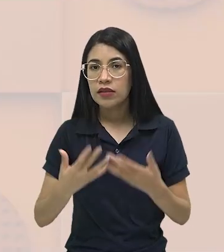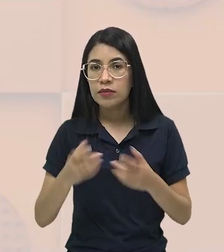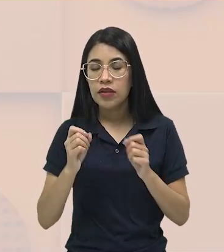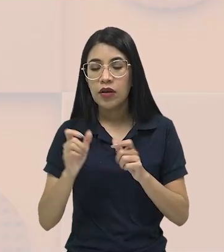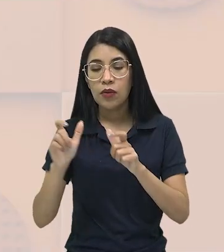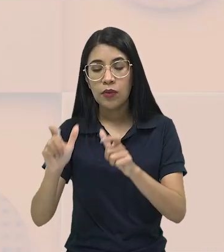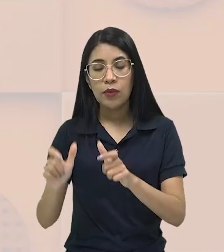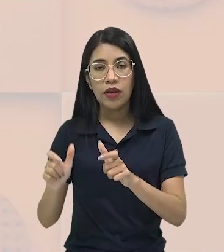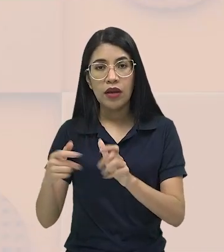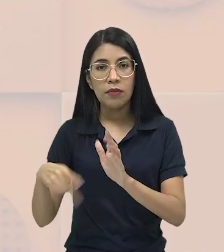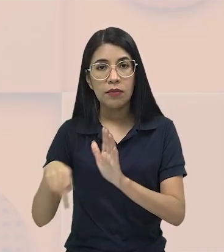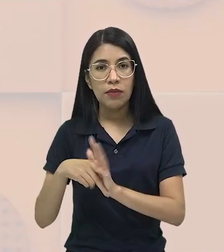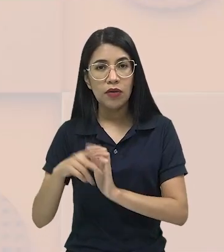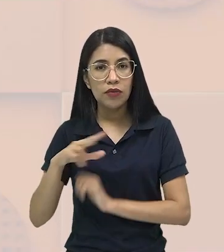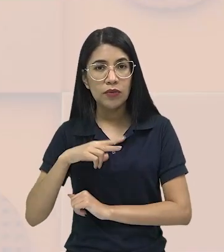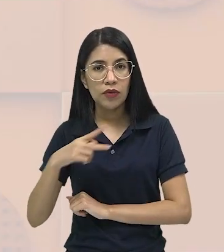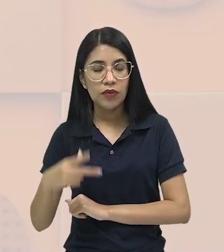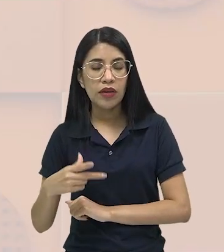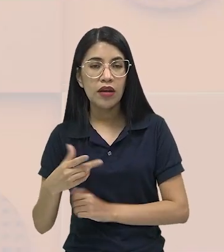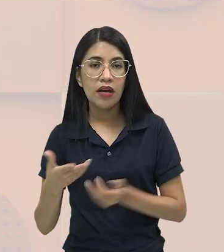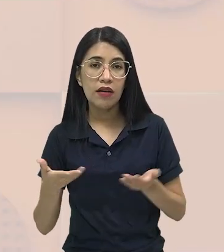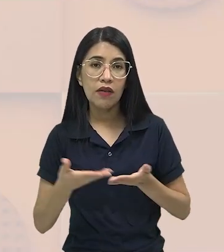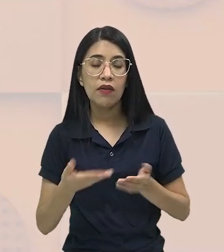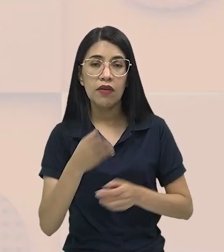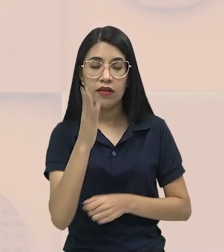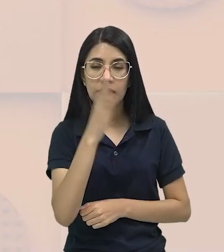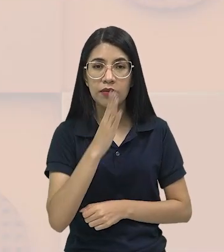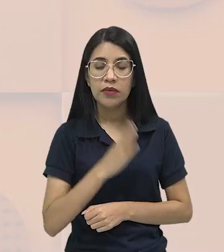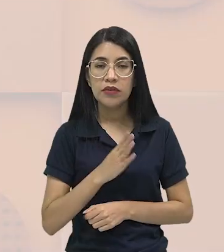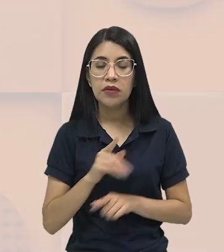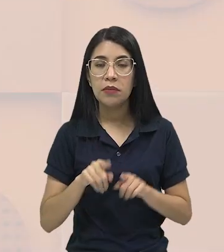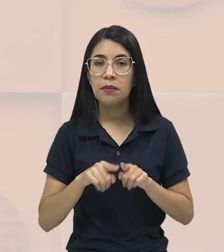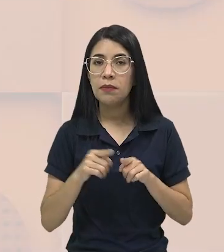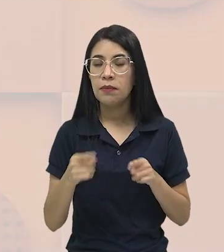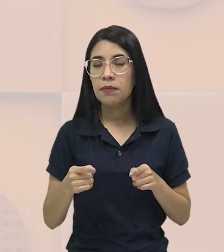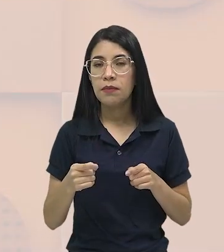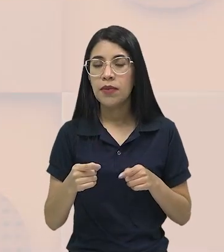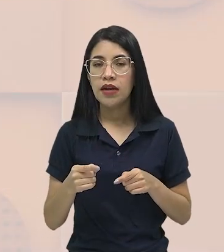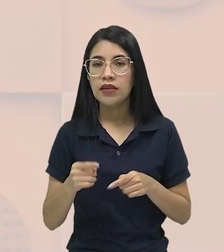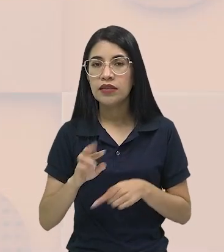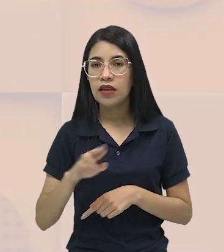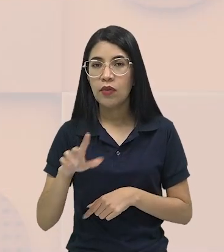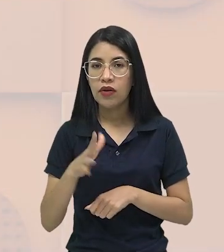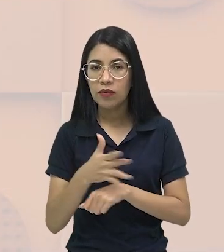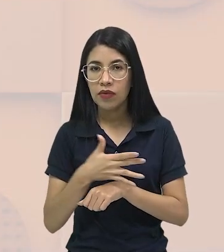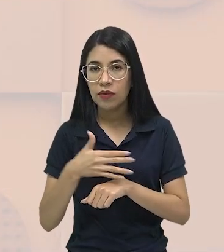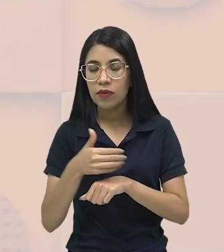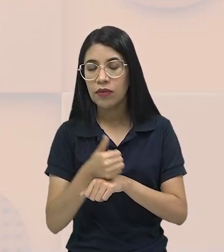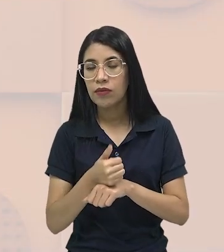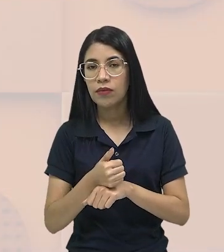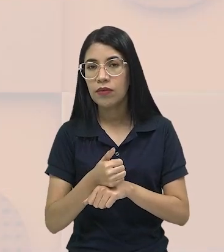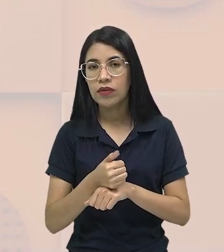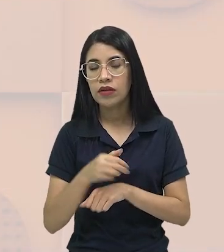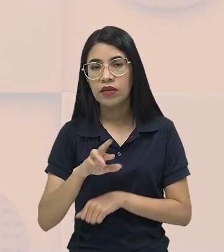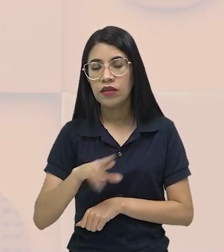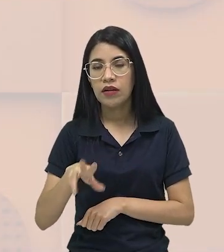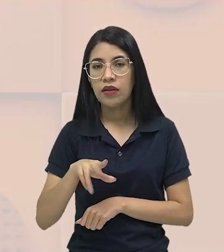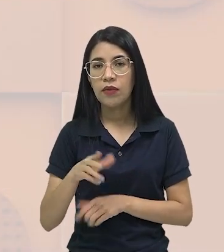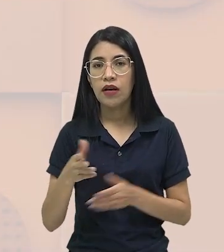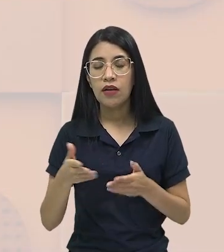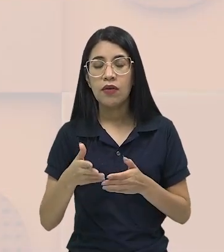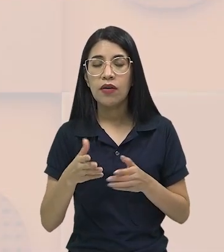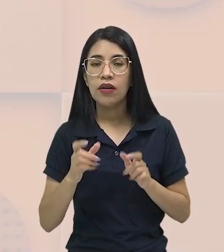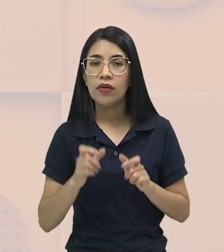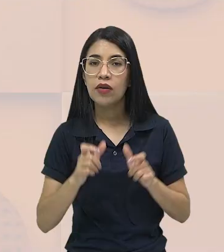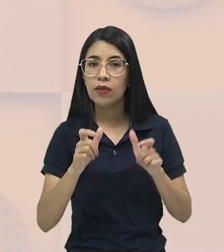a sede de Portugal está no Brasil, né? Que, na verdade, ele não está em uma colônia de Portugal. Ele está em